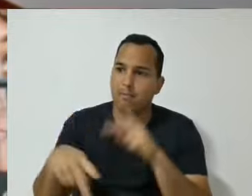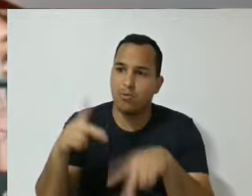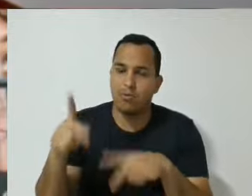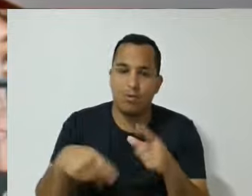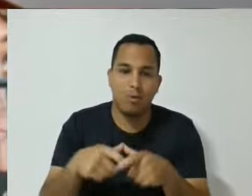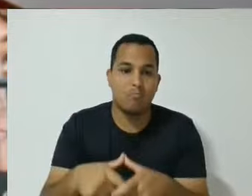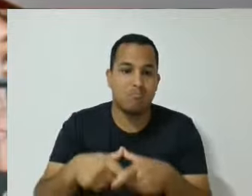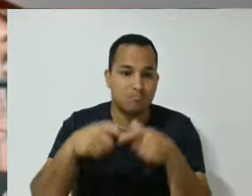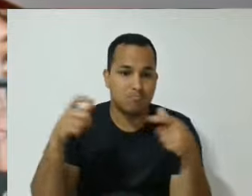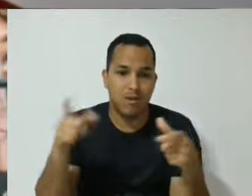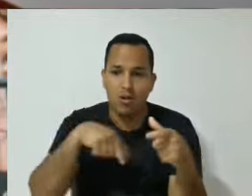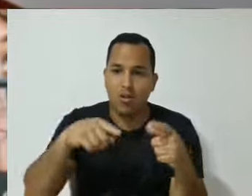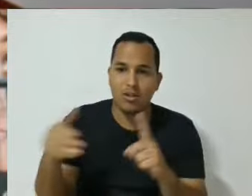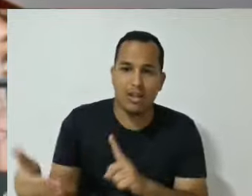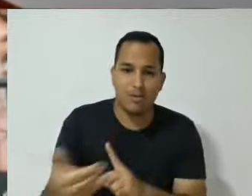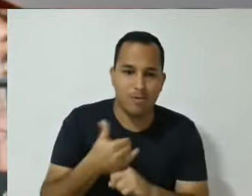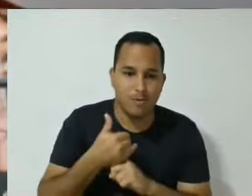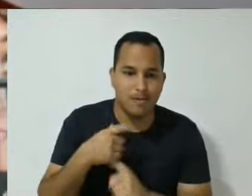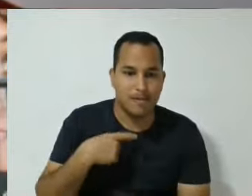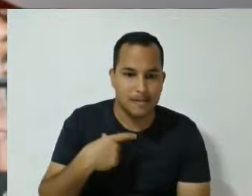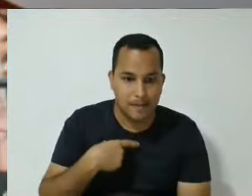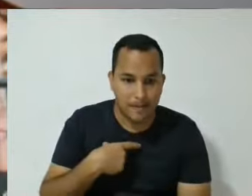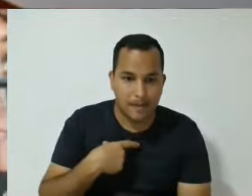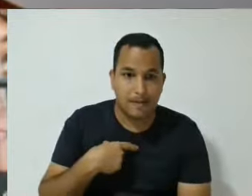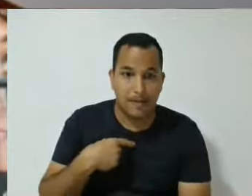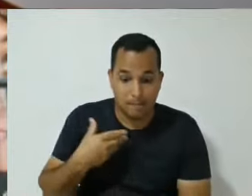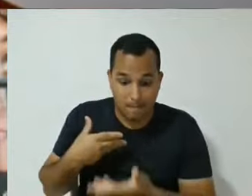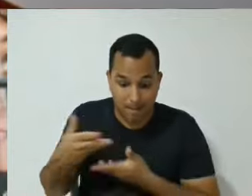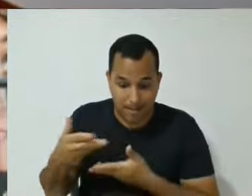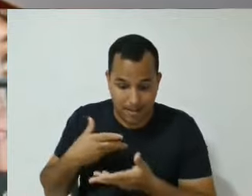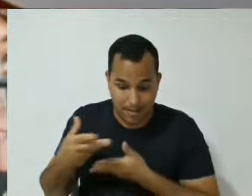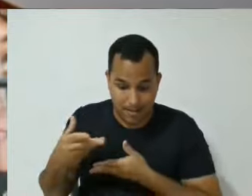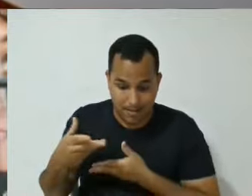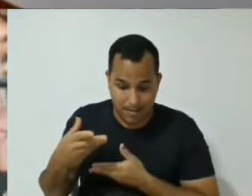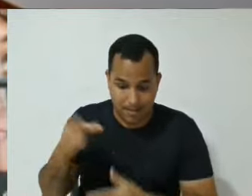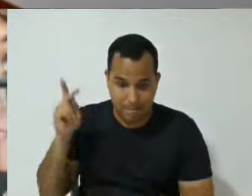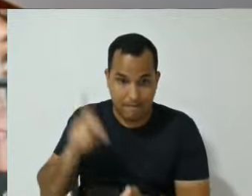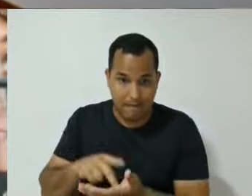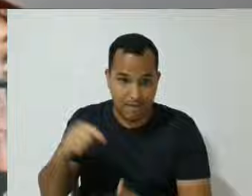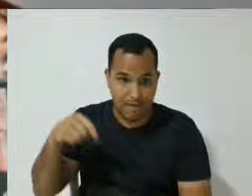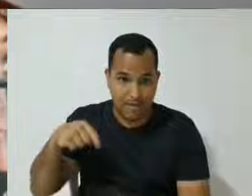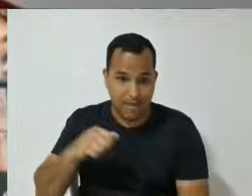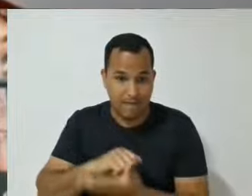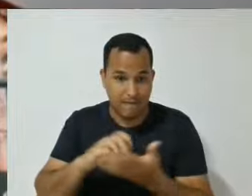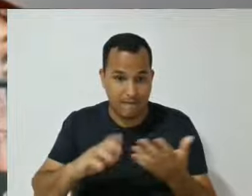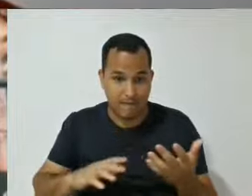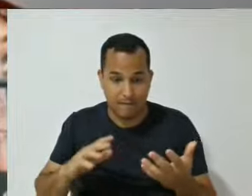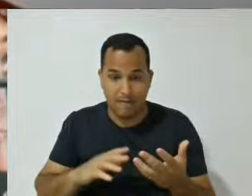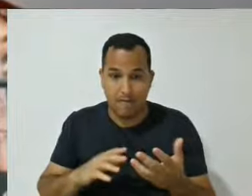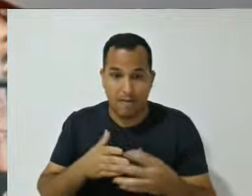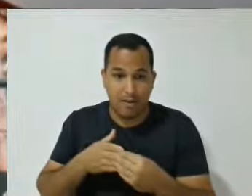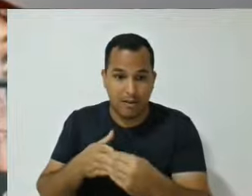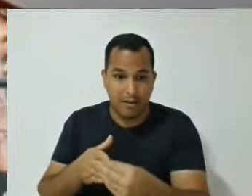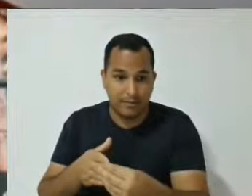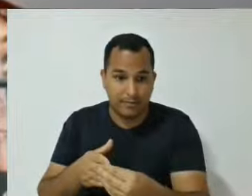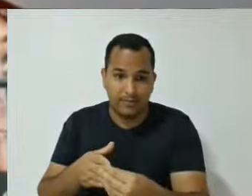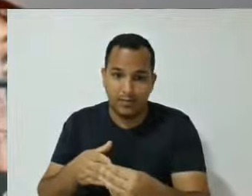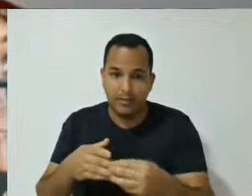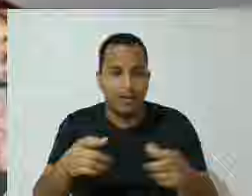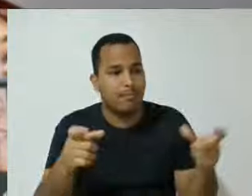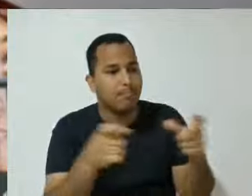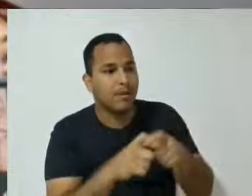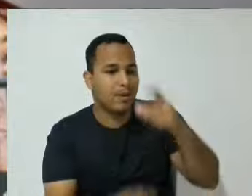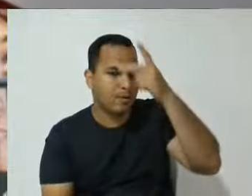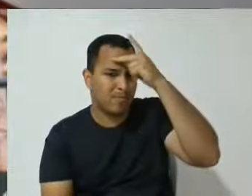gente acolhe, e eles participam ativamente das nossas atividades ofertadas, menos pessoas vão